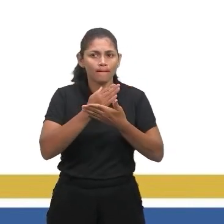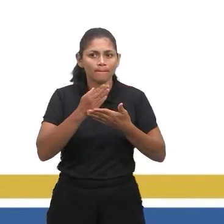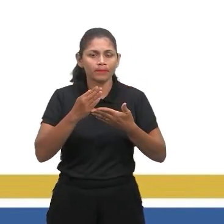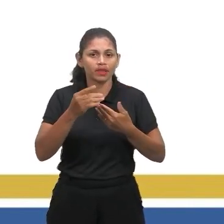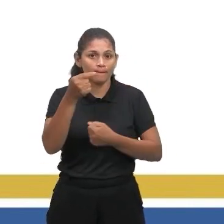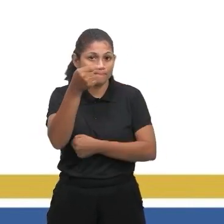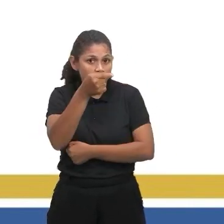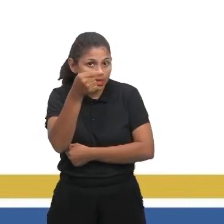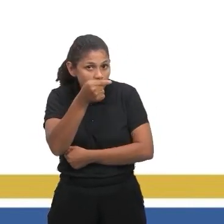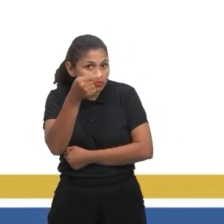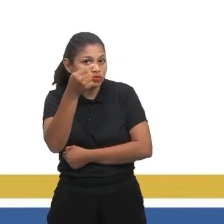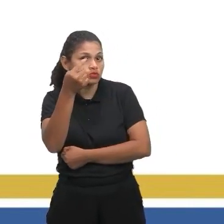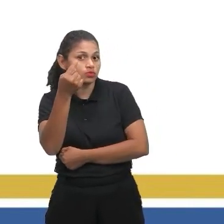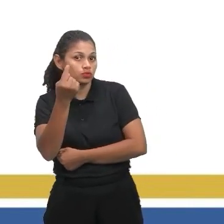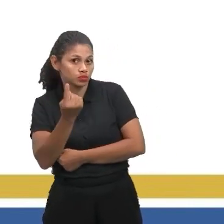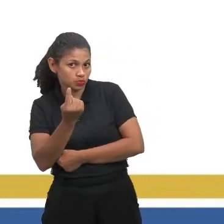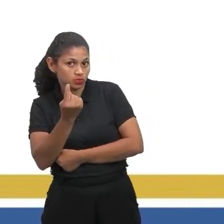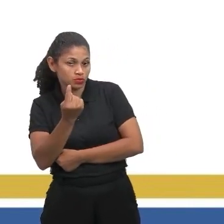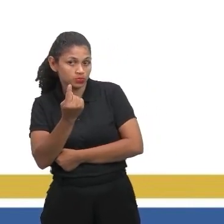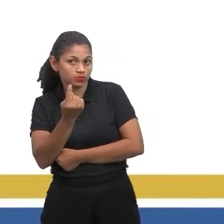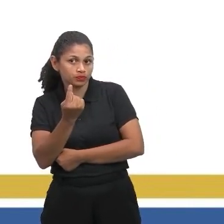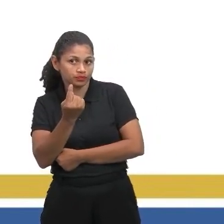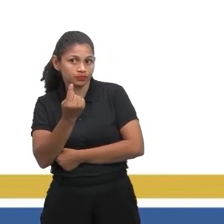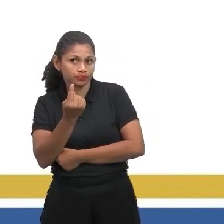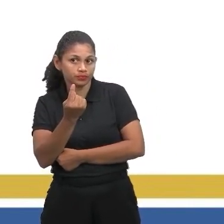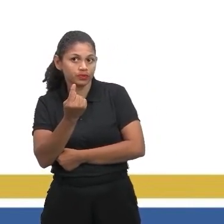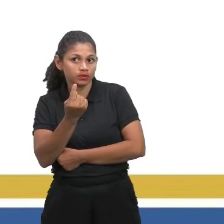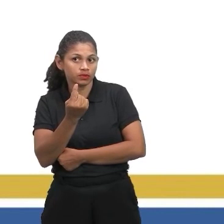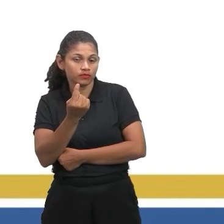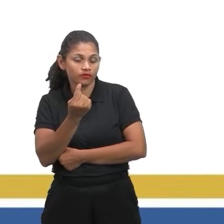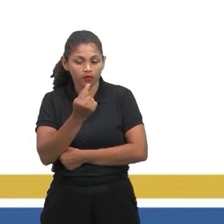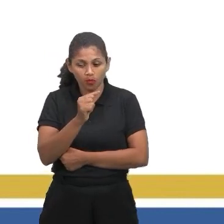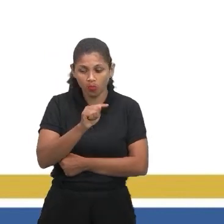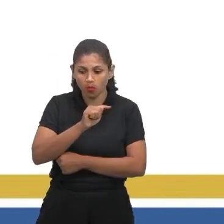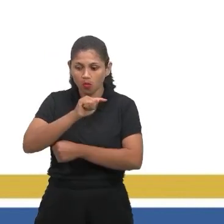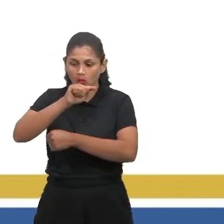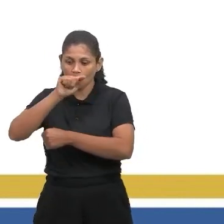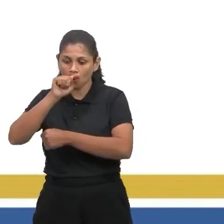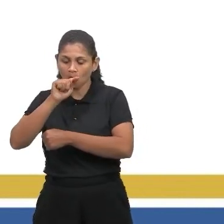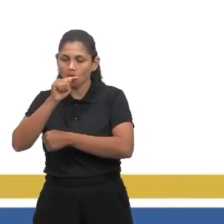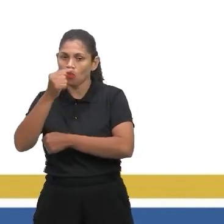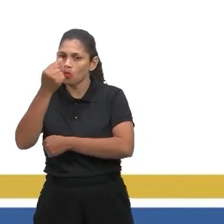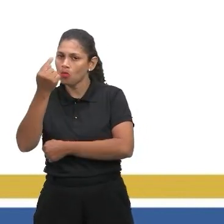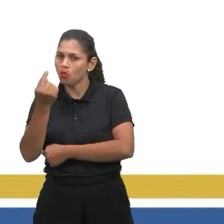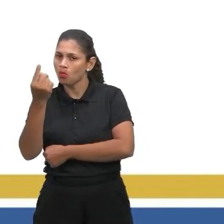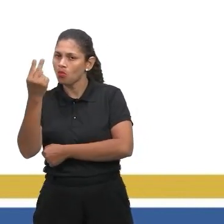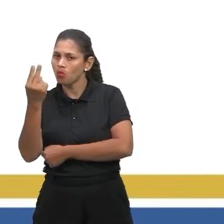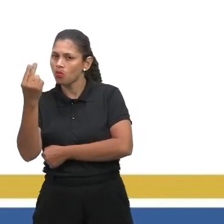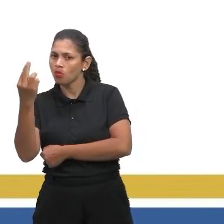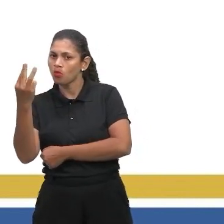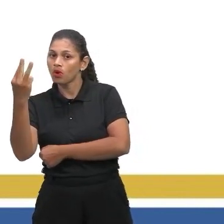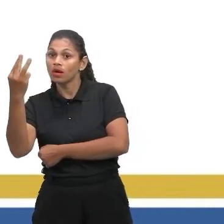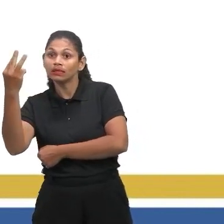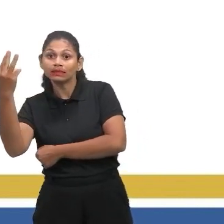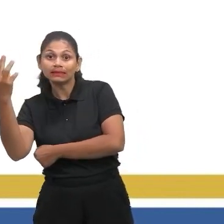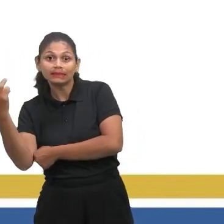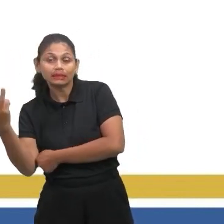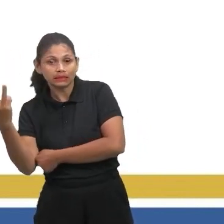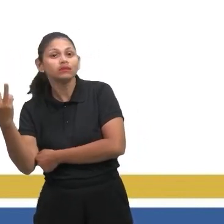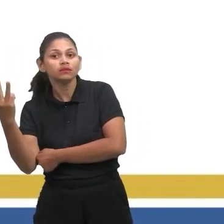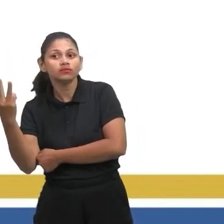-1 ele foi para o 3 e do 3 ele voltou para o 2. O que está acontecendo aqui? Qual foi o deslocamento